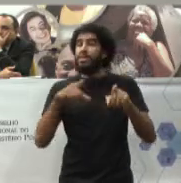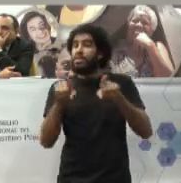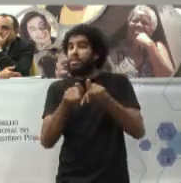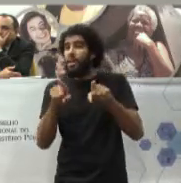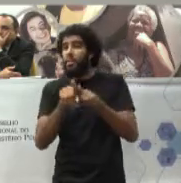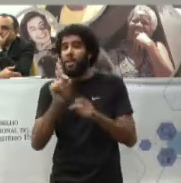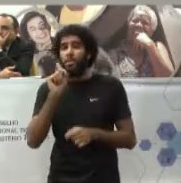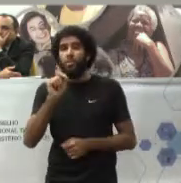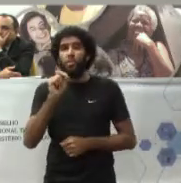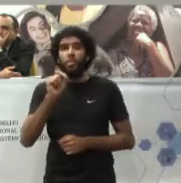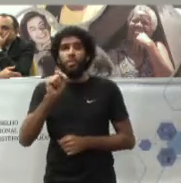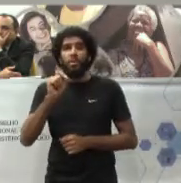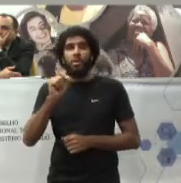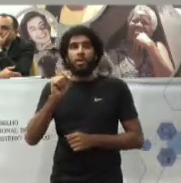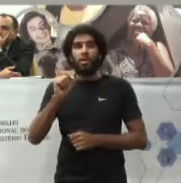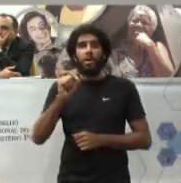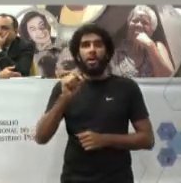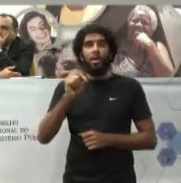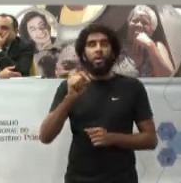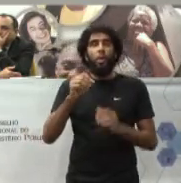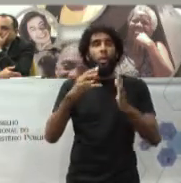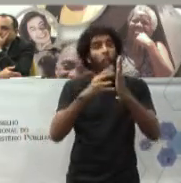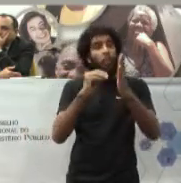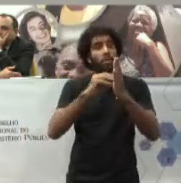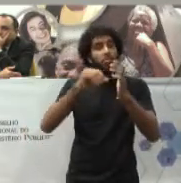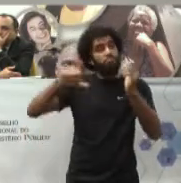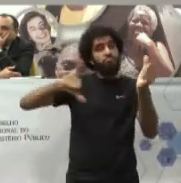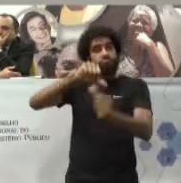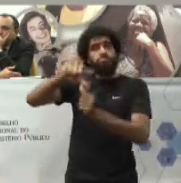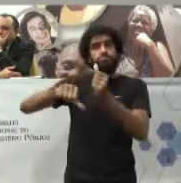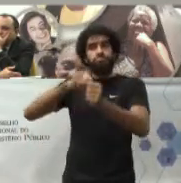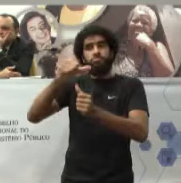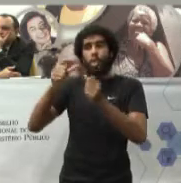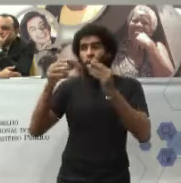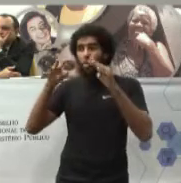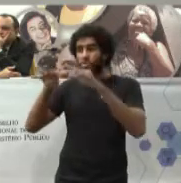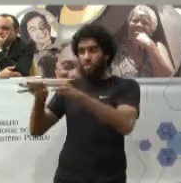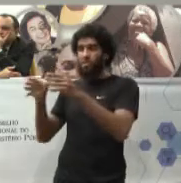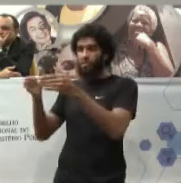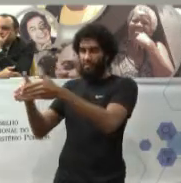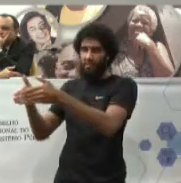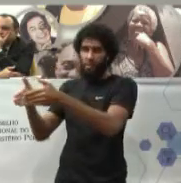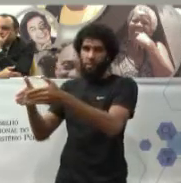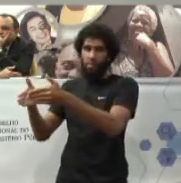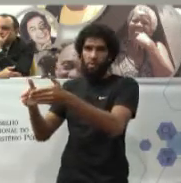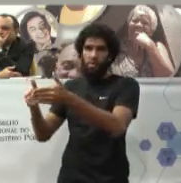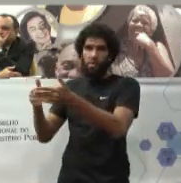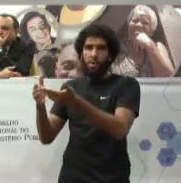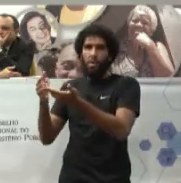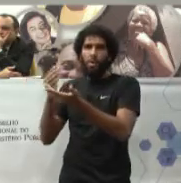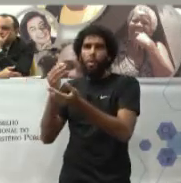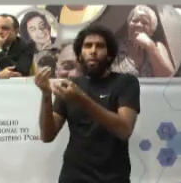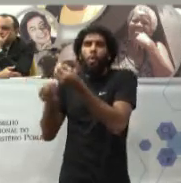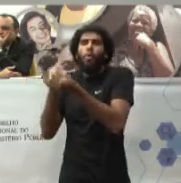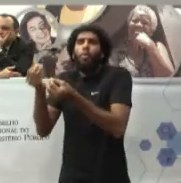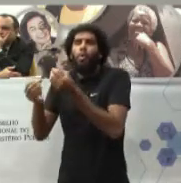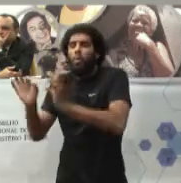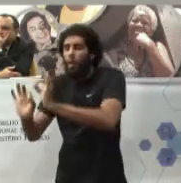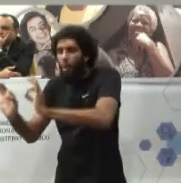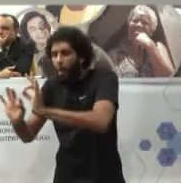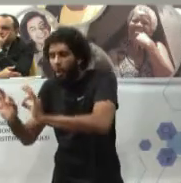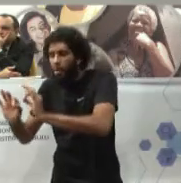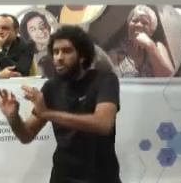de modelo de atenção à mudança da lógica de como organizar essa atividade